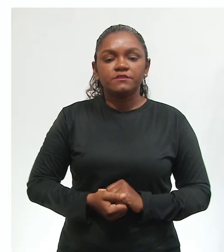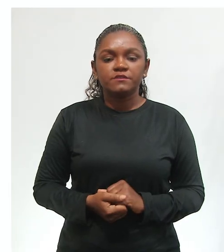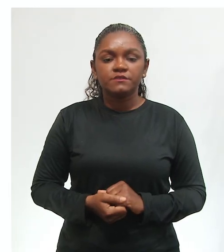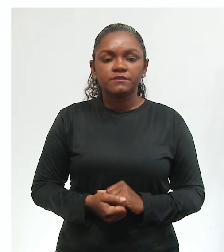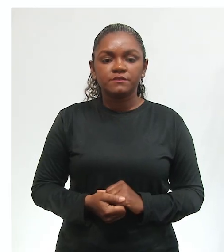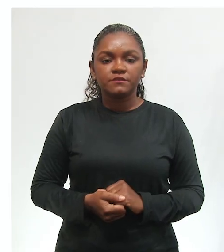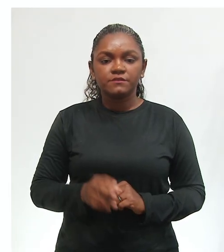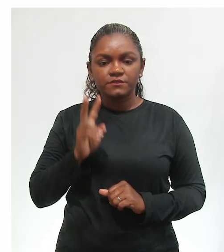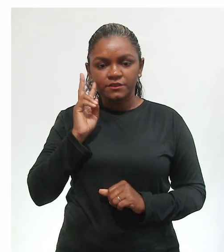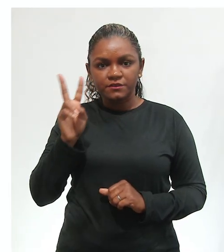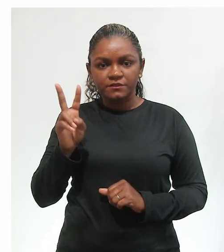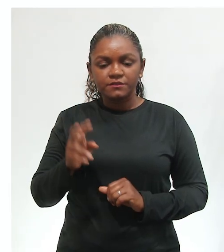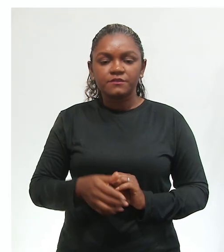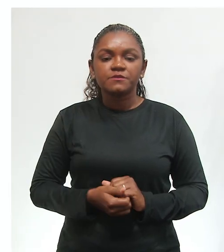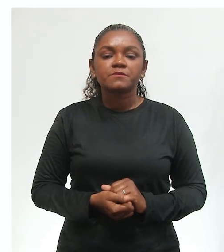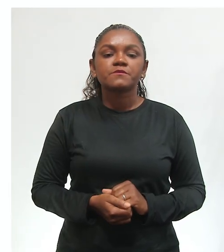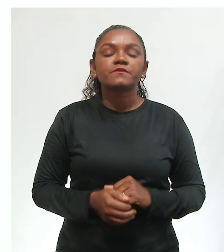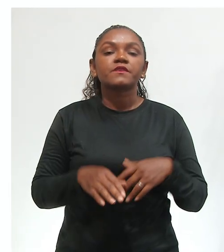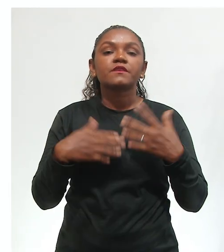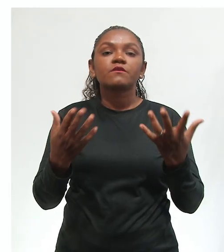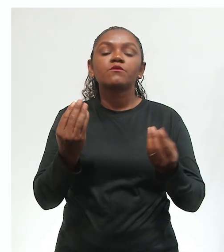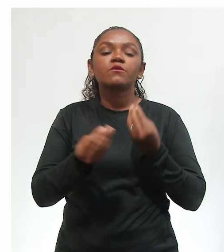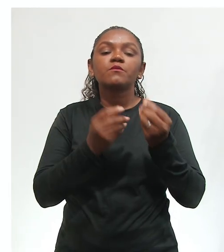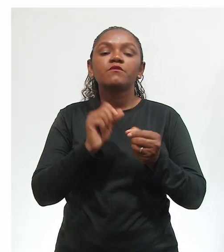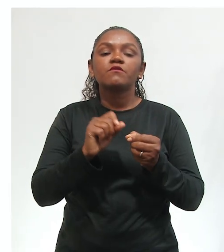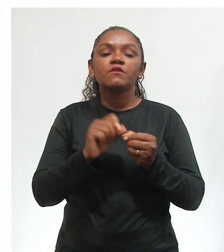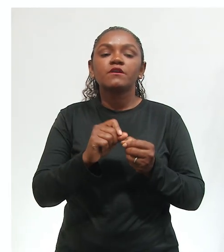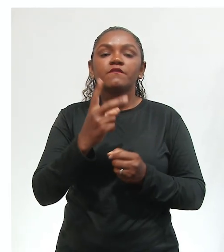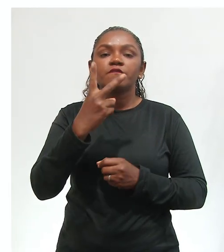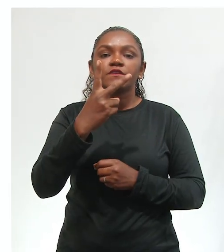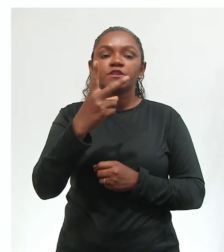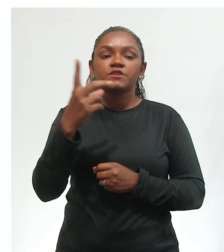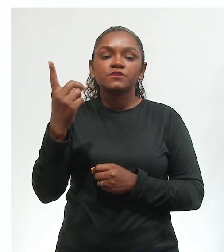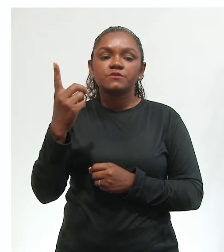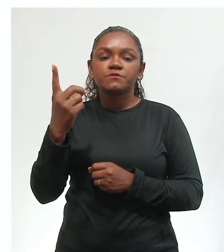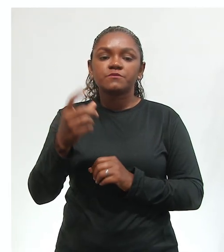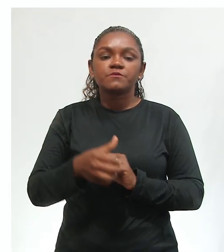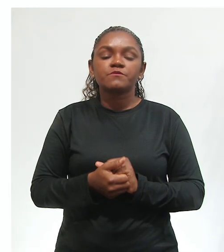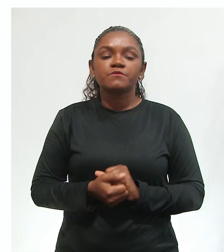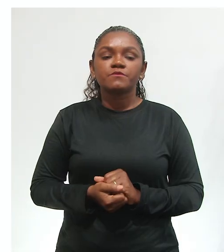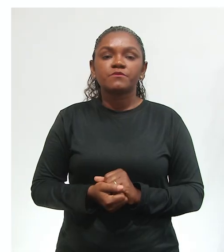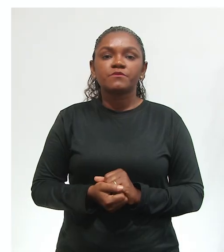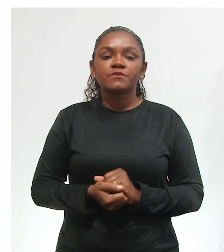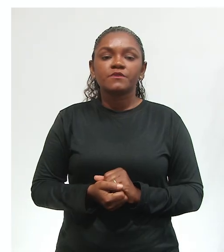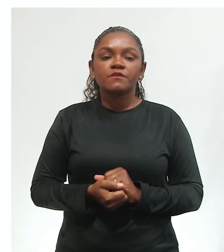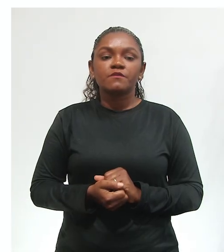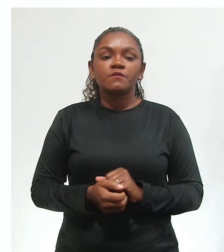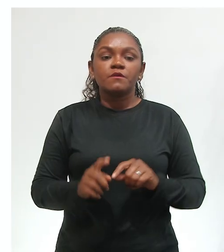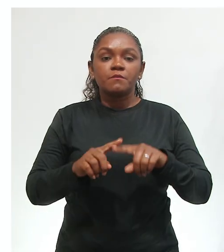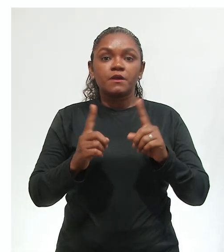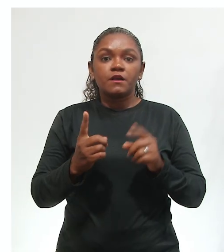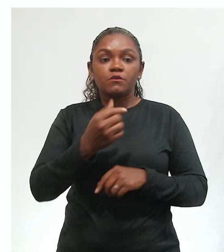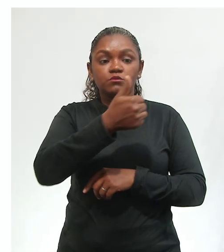Uma dezena, 2 unidades. O 21 é o contrário. São